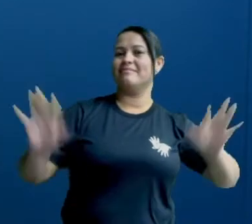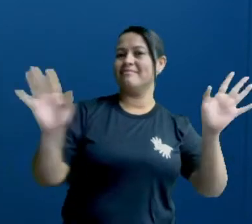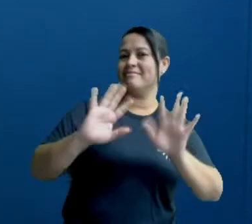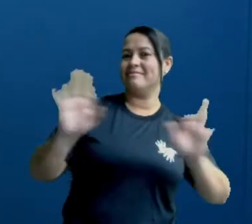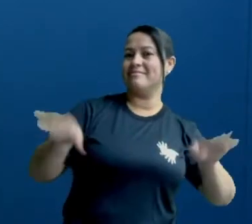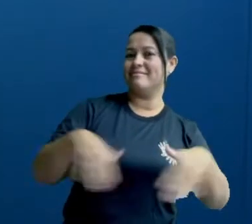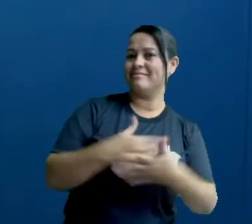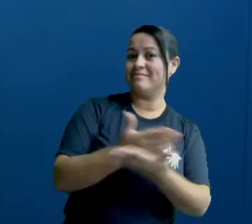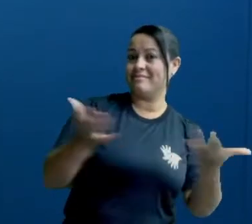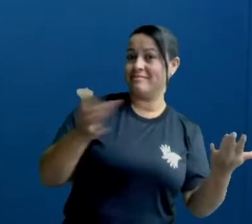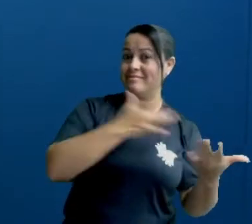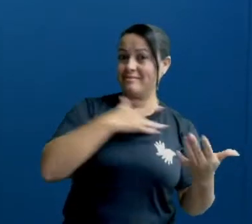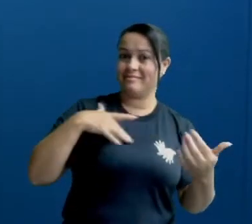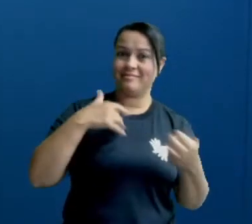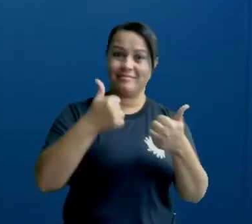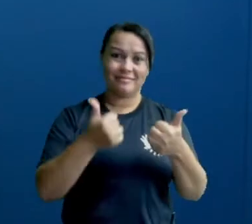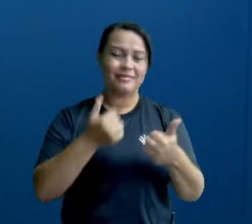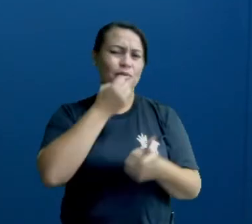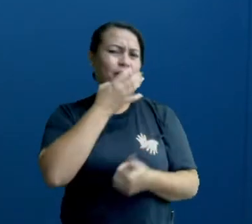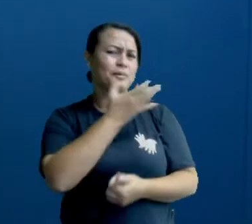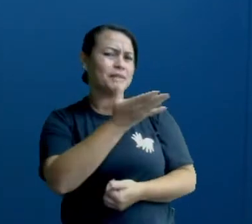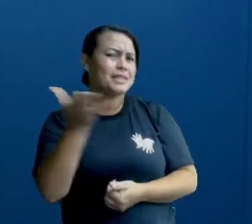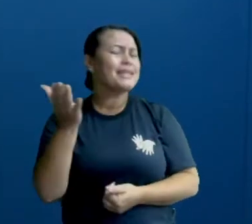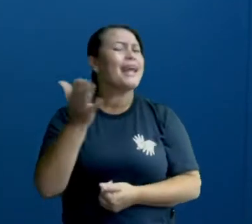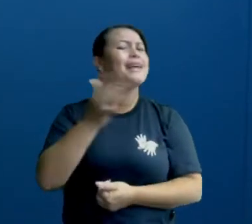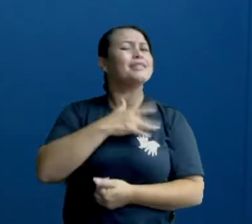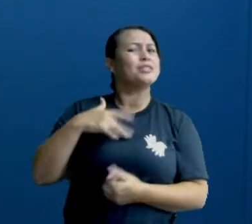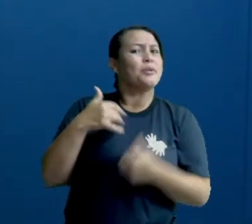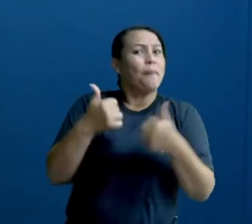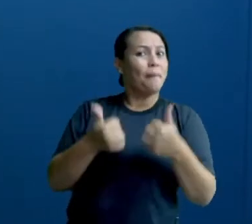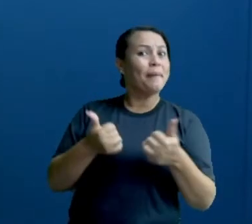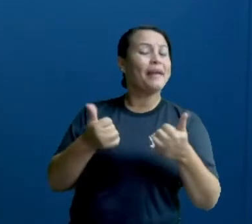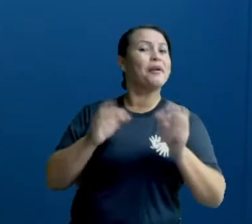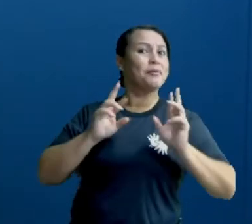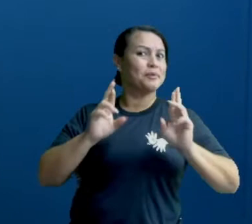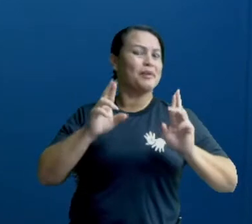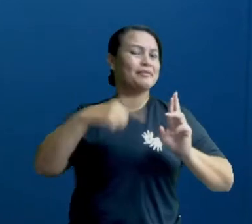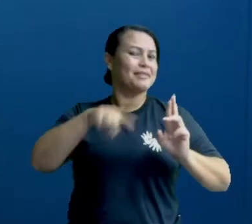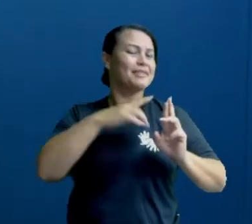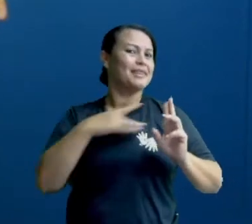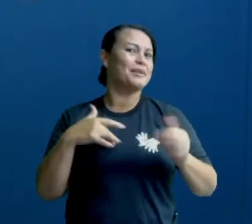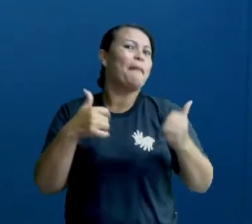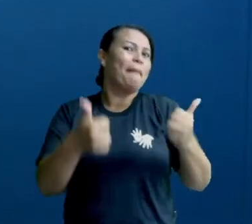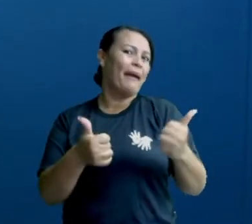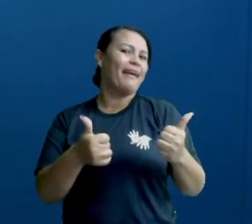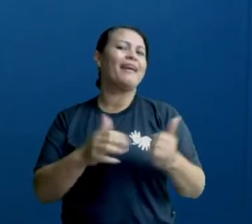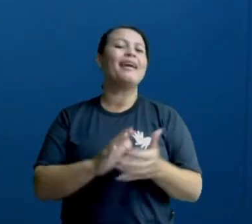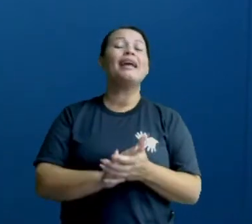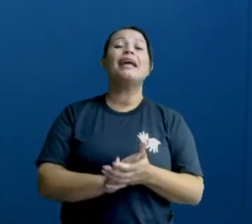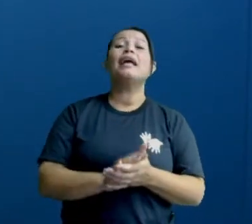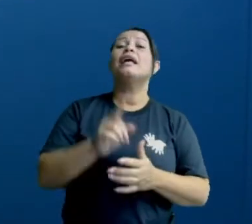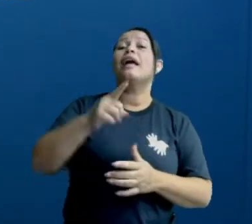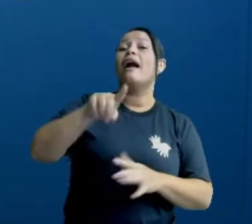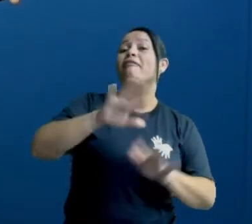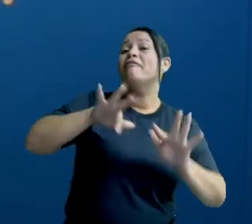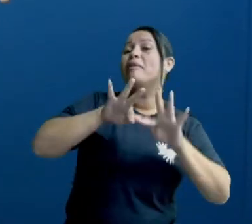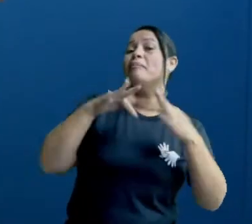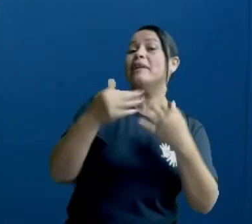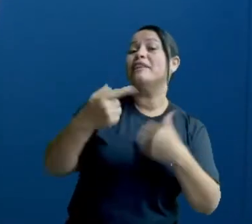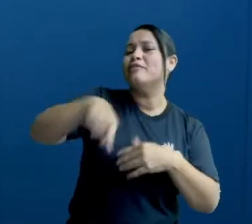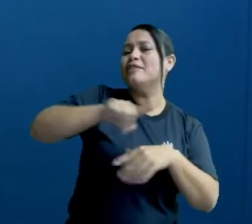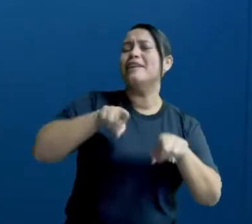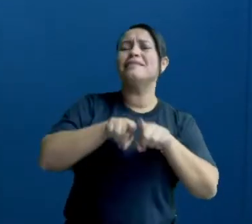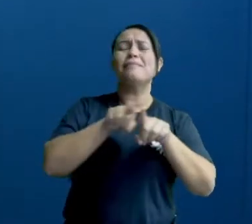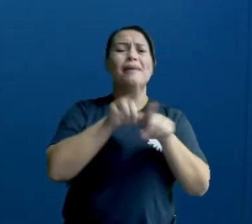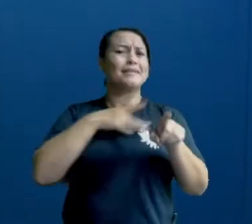Olá, pessoal, tudo bom com vocês? Como é que vocês estão? Eu espero que vocês estejam bem, que os familiares de vocês